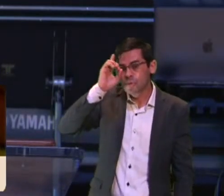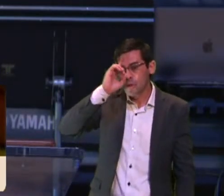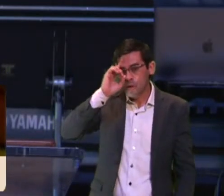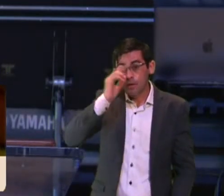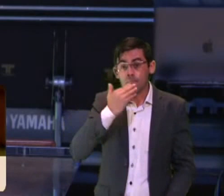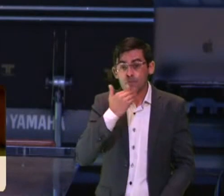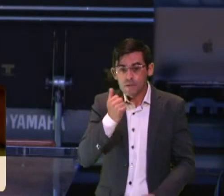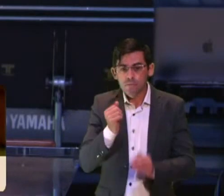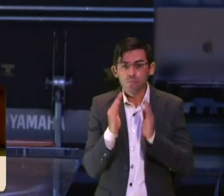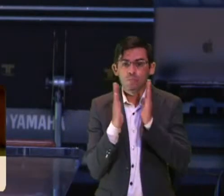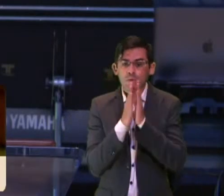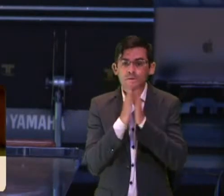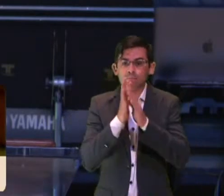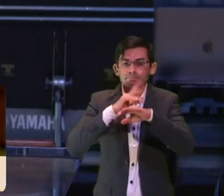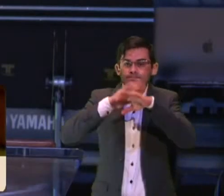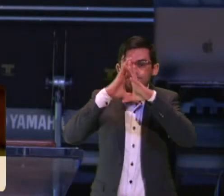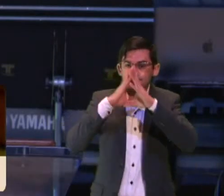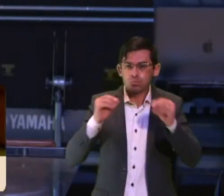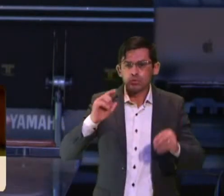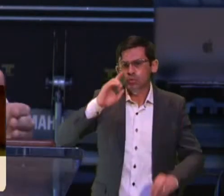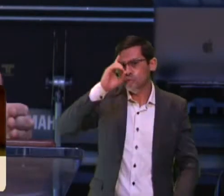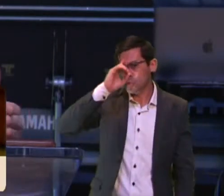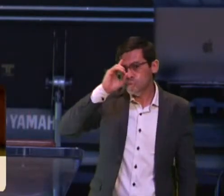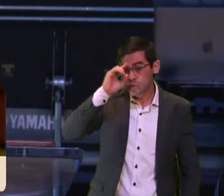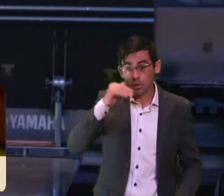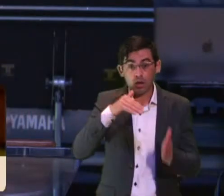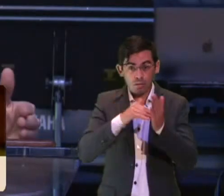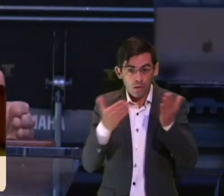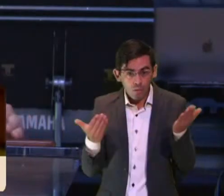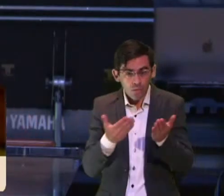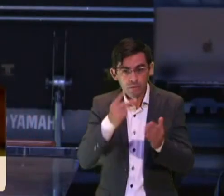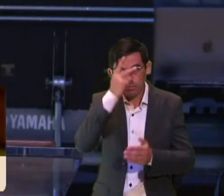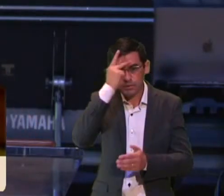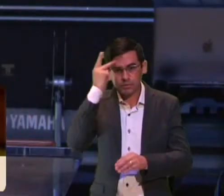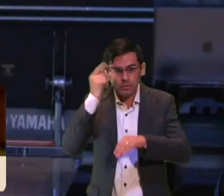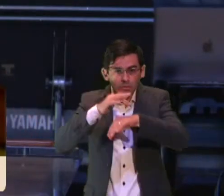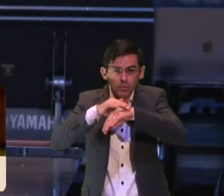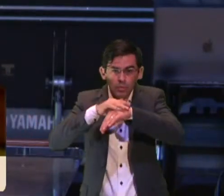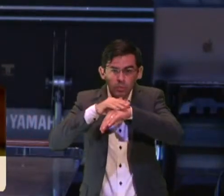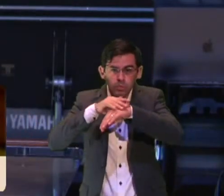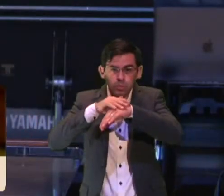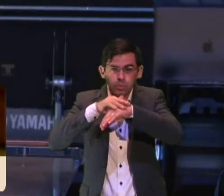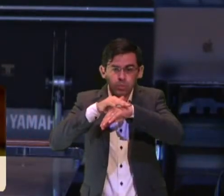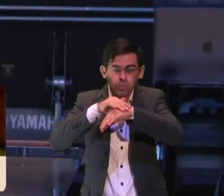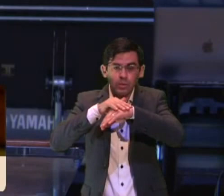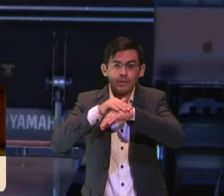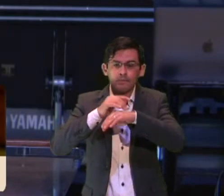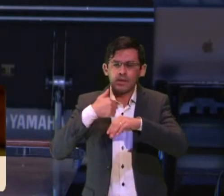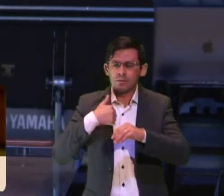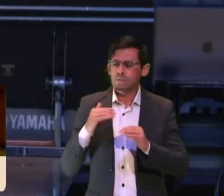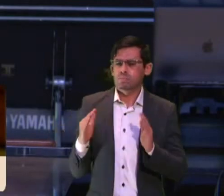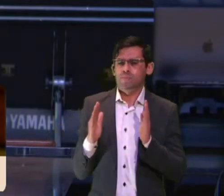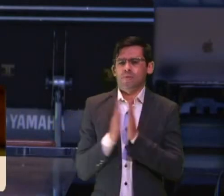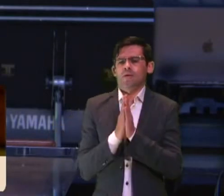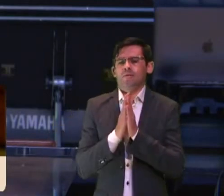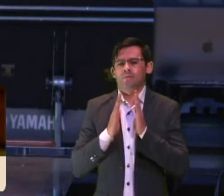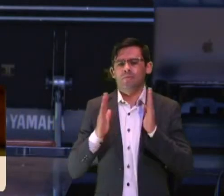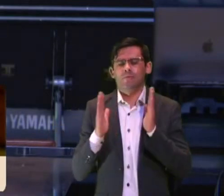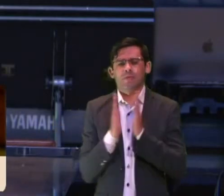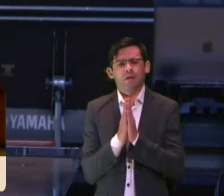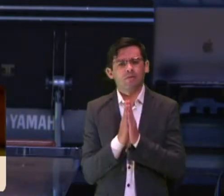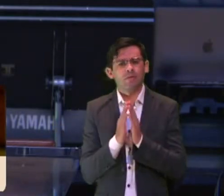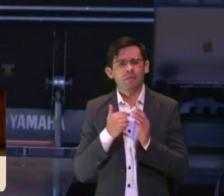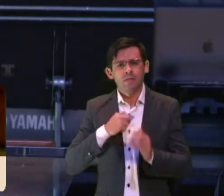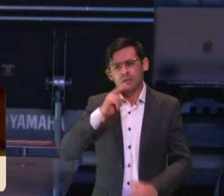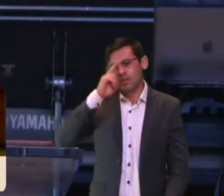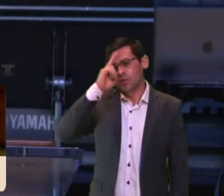cura. Todos os dias, até hoje, gente doente. E eu orava. Eu